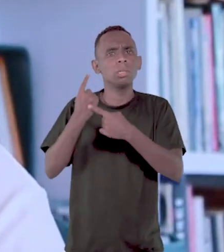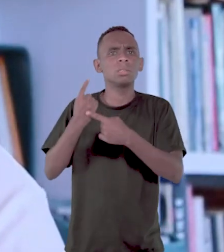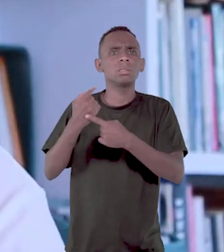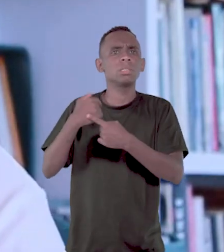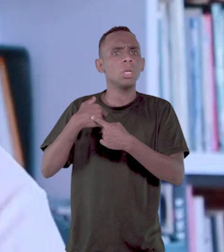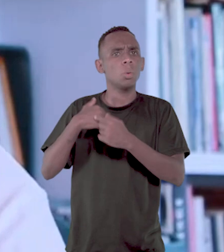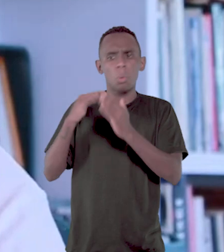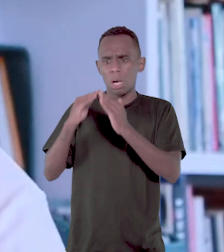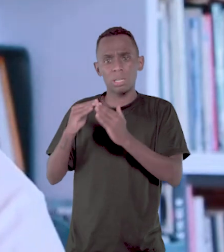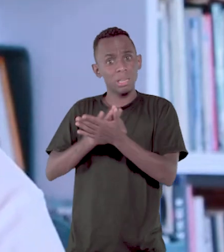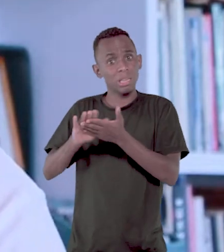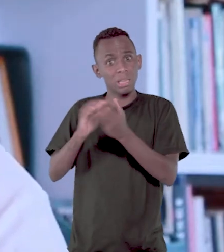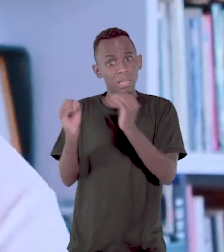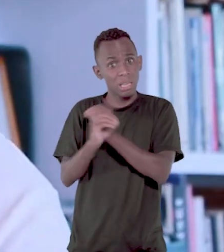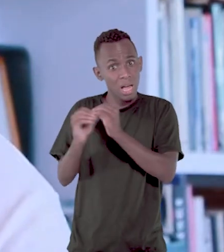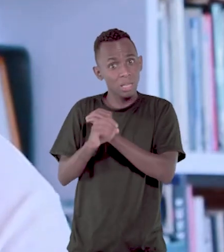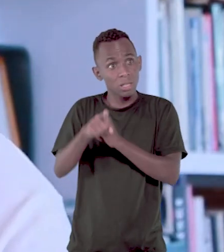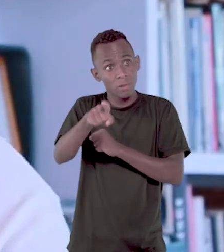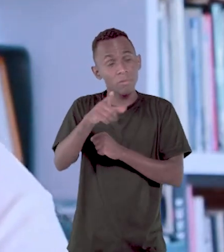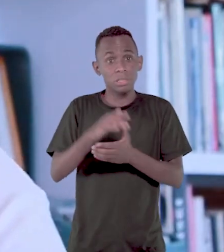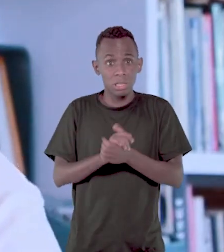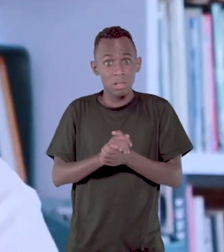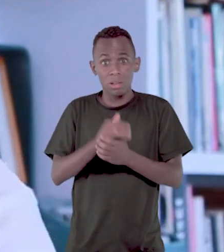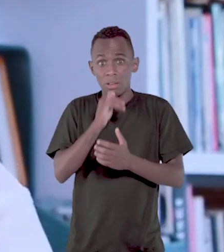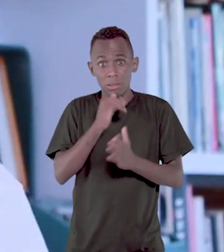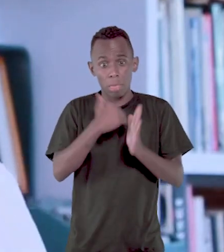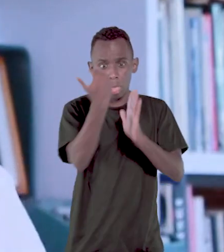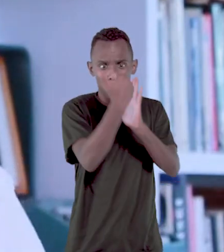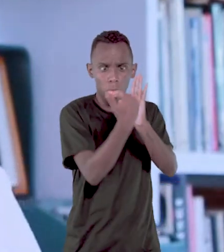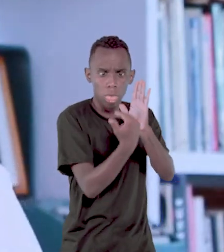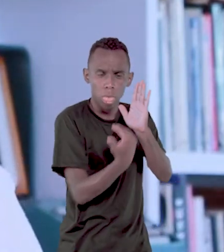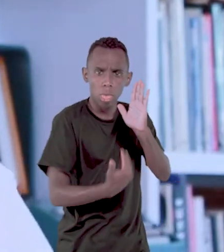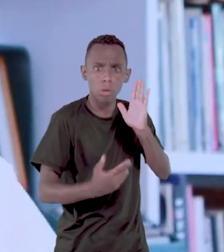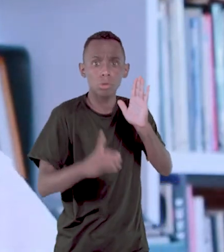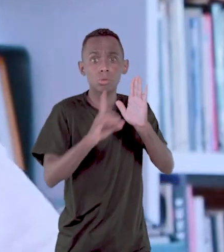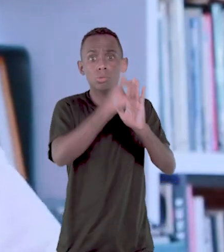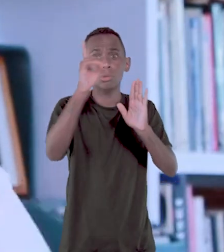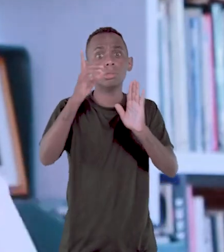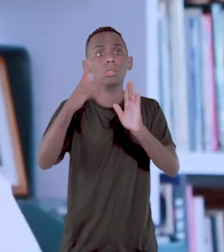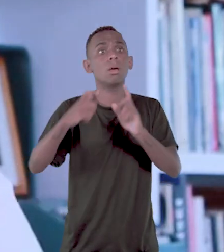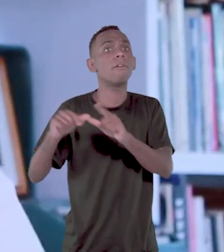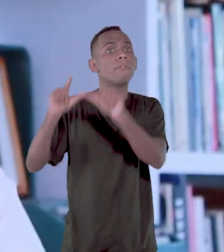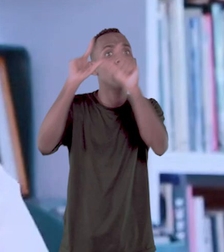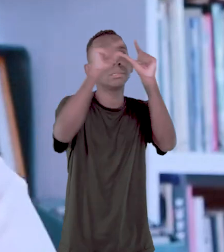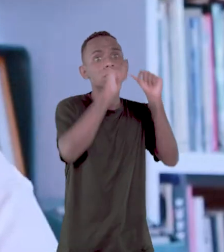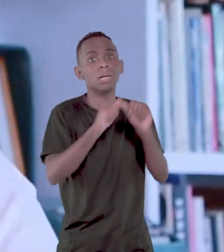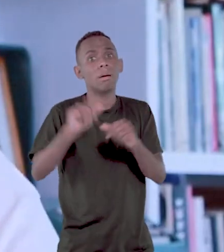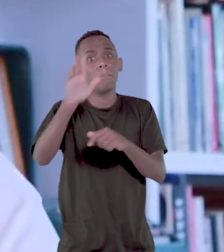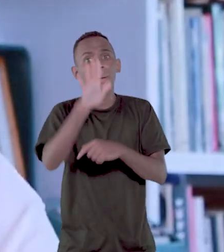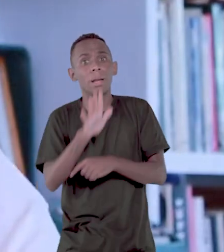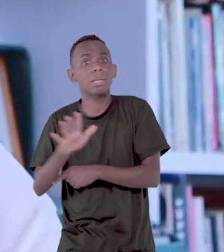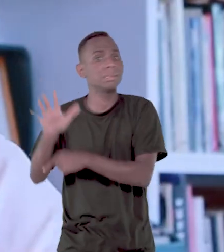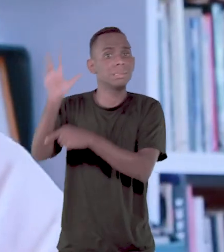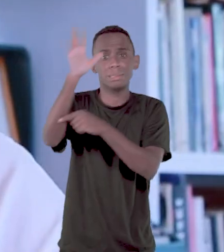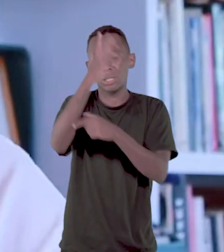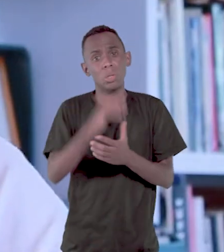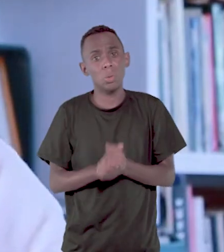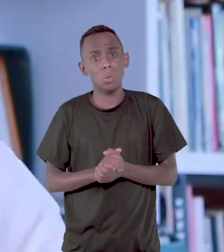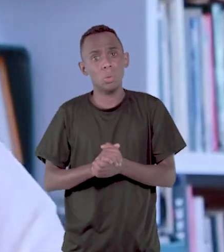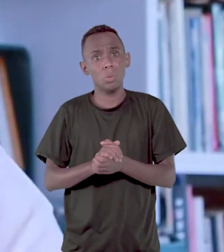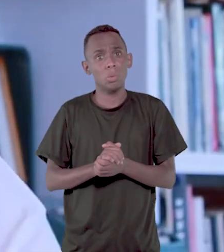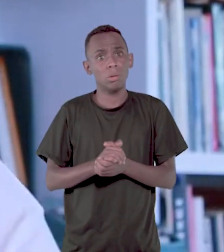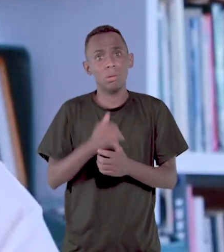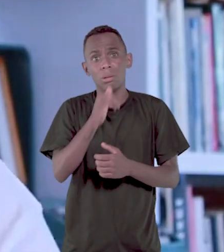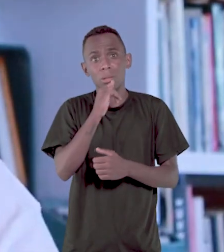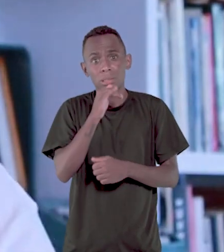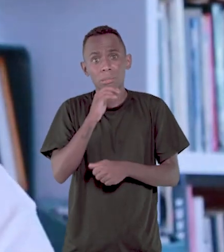casa, você pegava aquela sua agenda e me mostrava os dias onde você estava, às vezes,